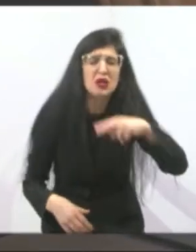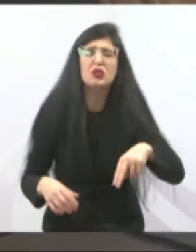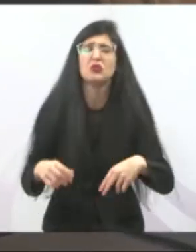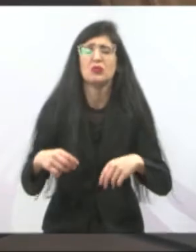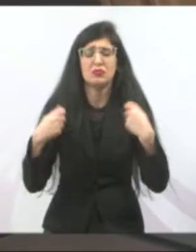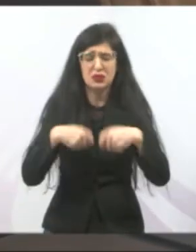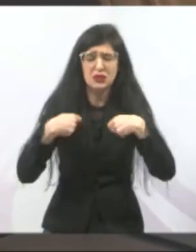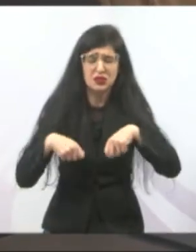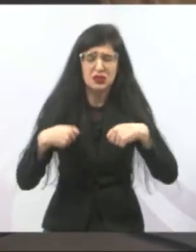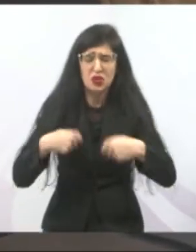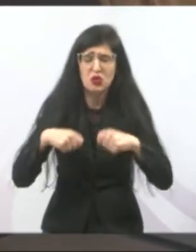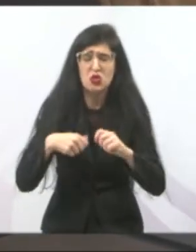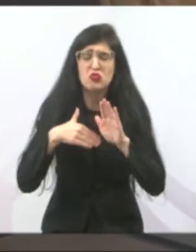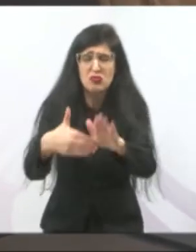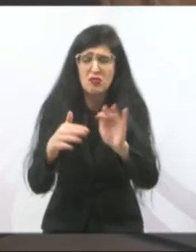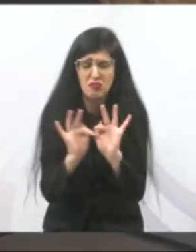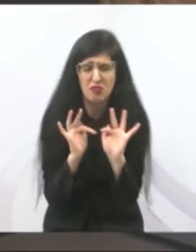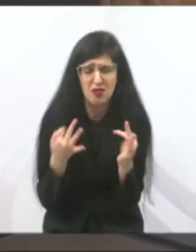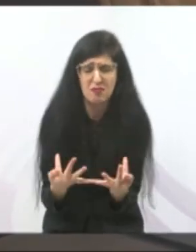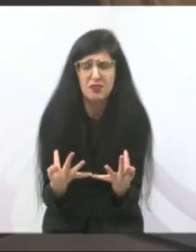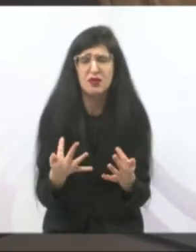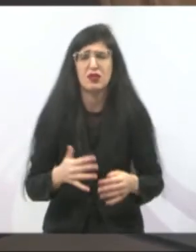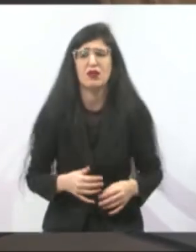moções protocoladas para esta sessão.